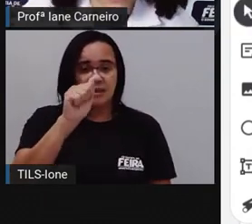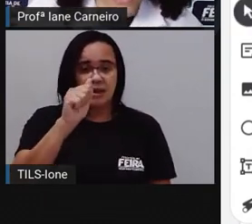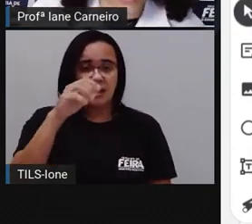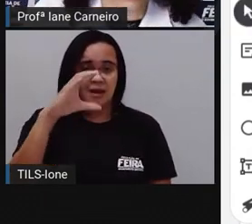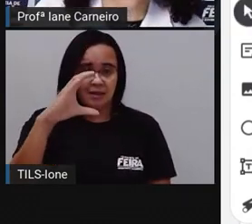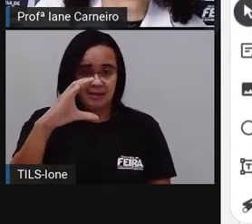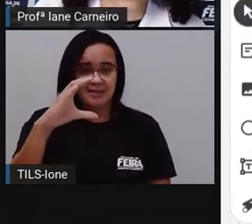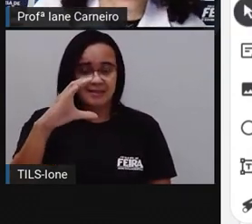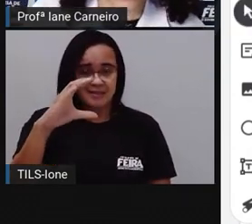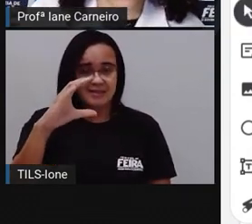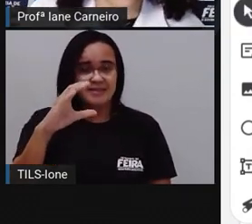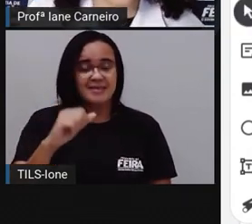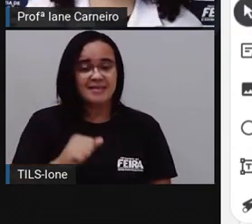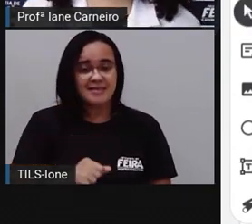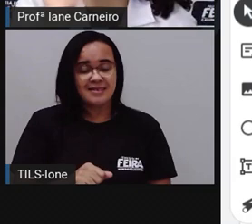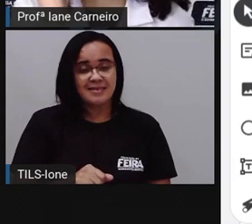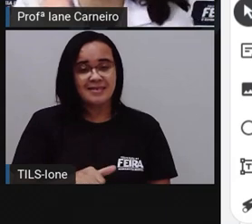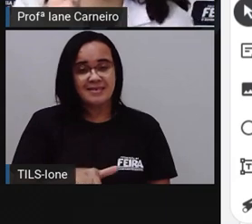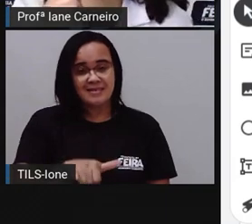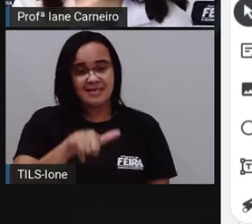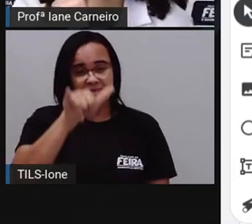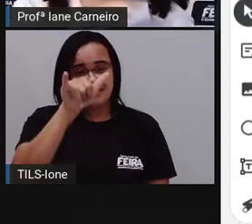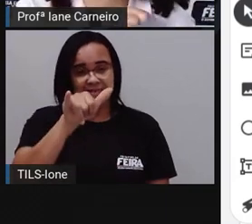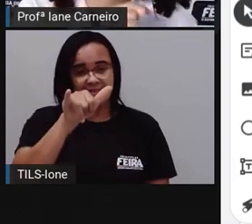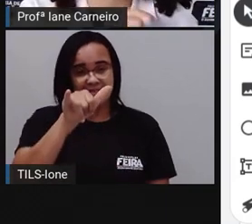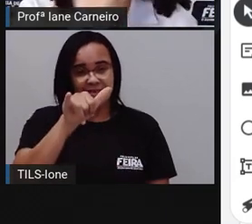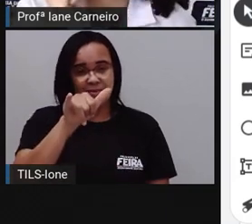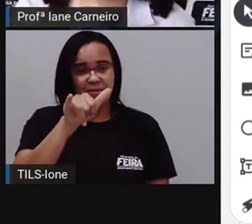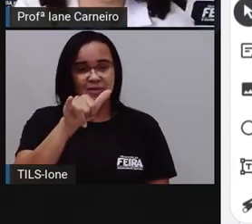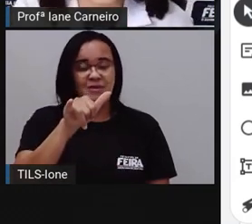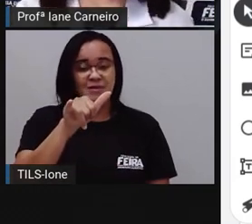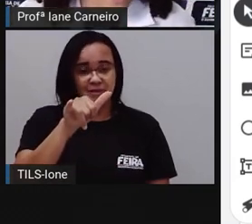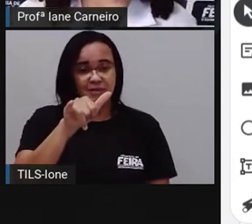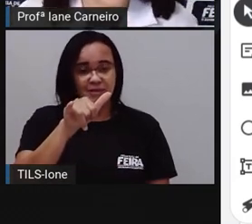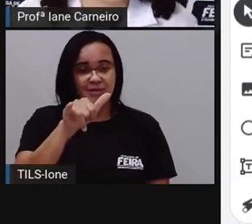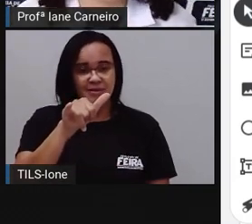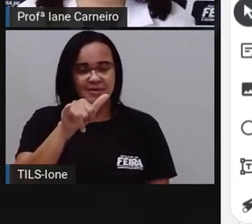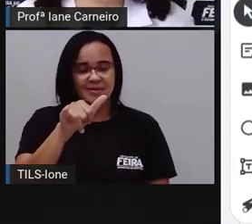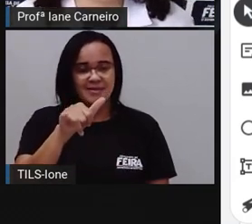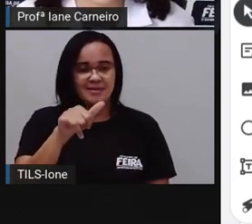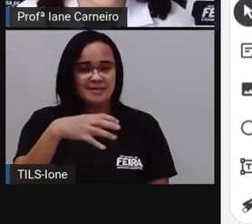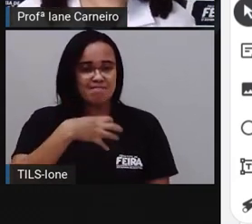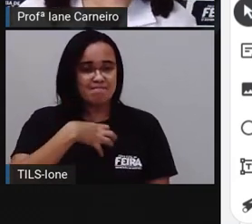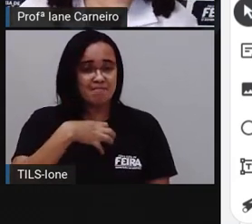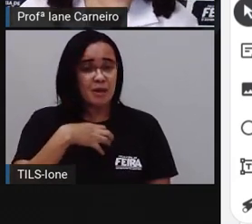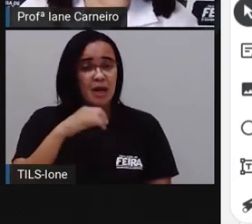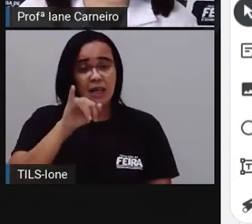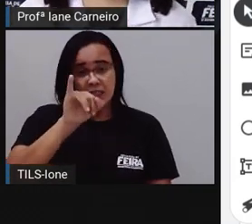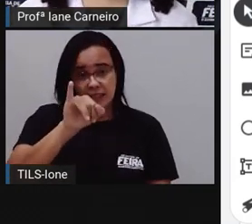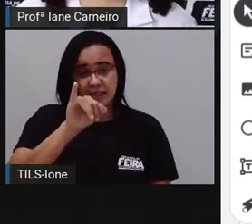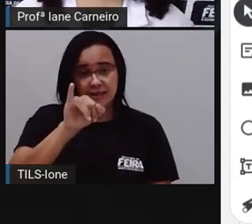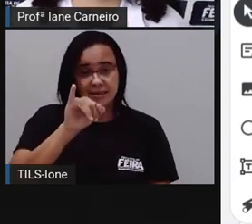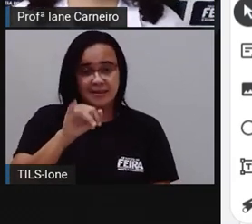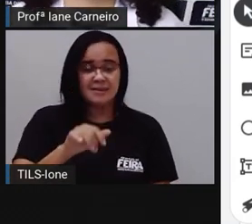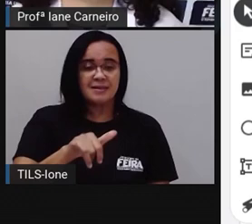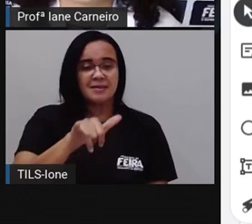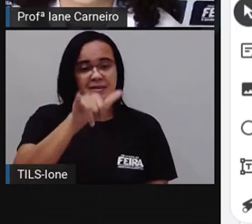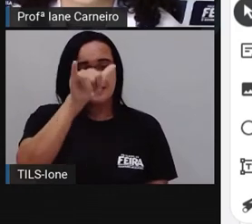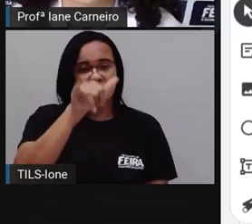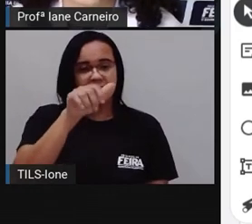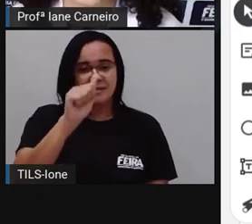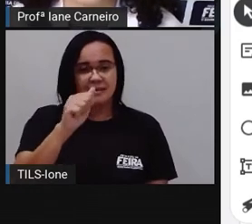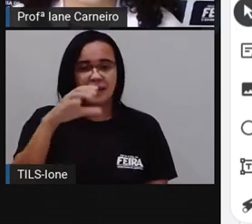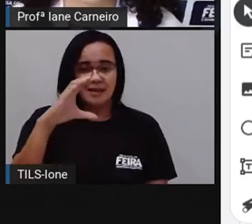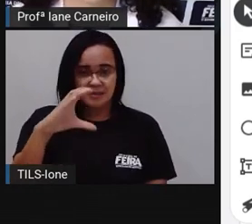não conhecia, não. E, ó, o Y, lembra que a prof falou que tem o som do I? E a que.